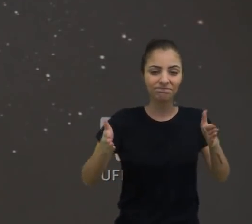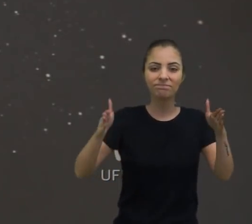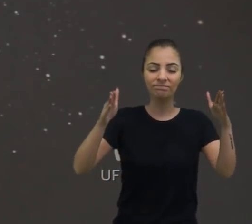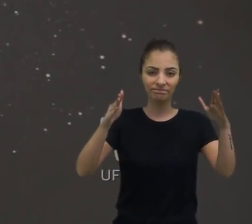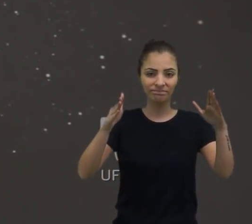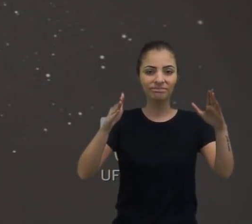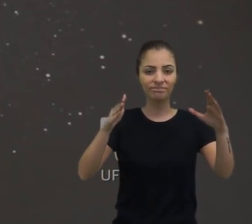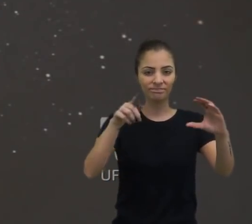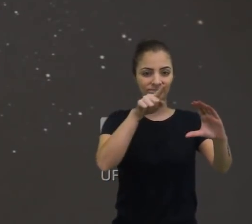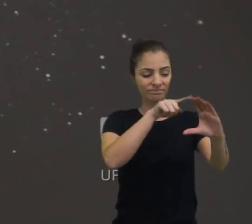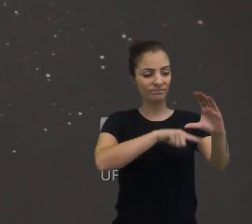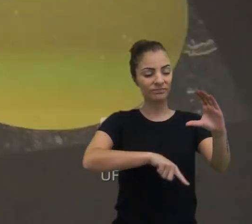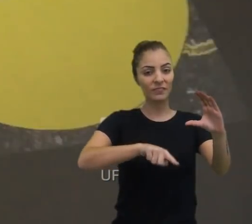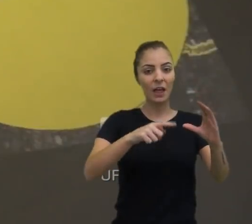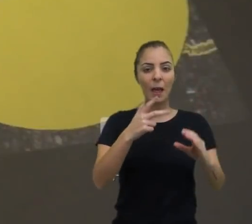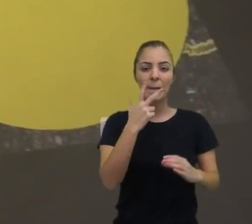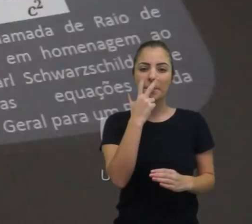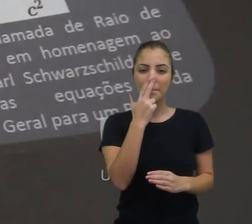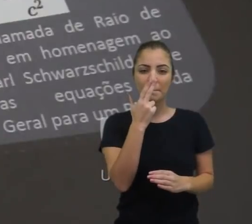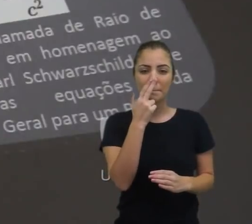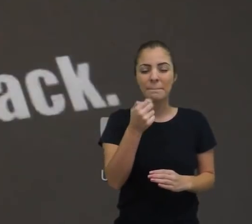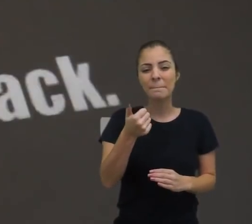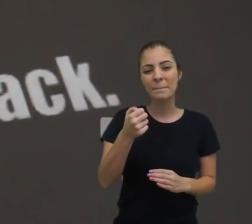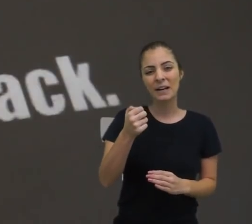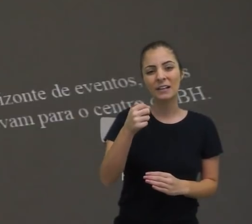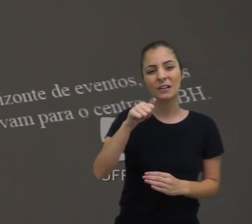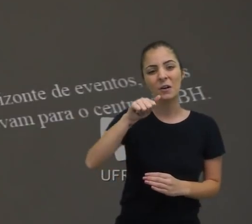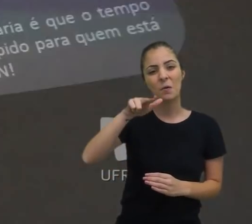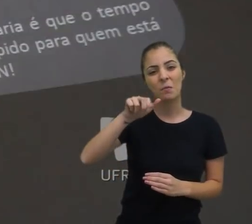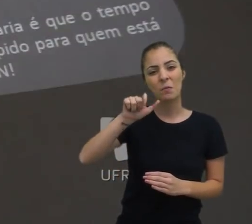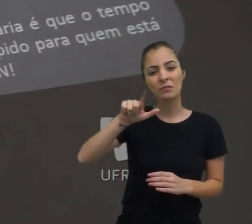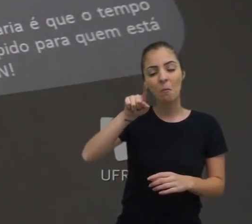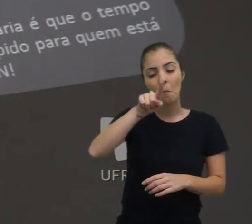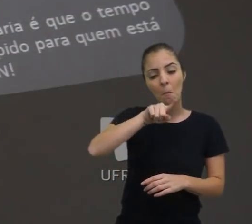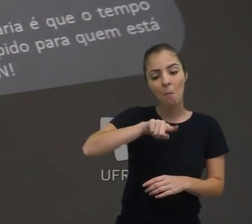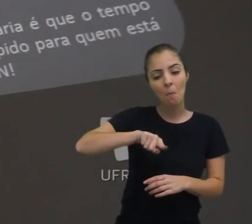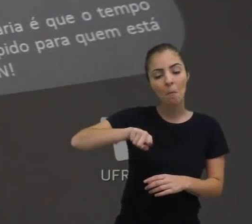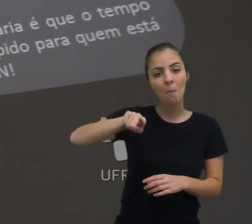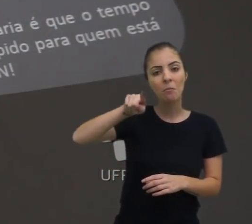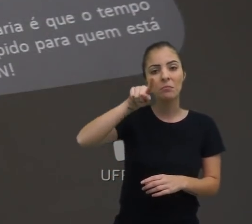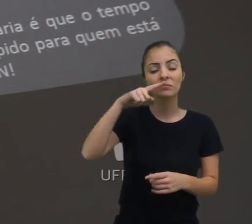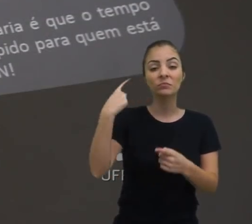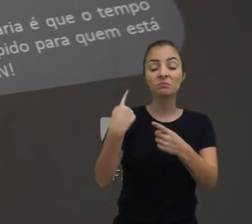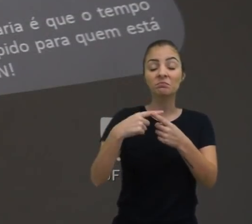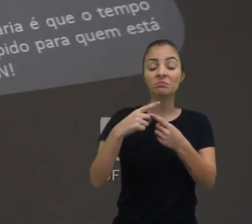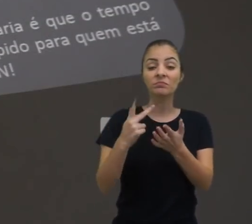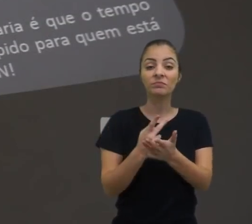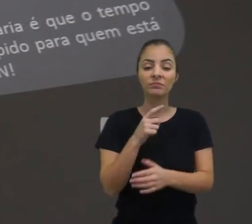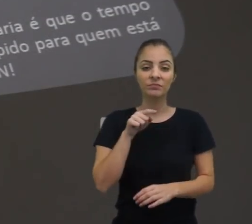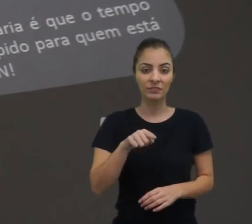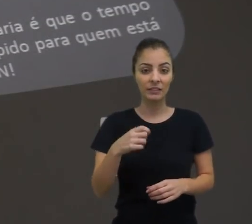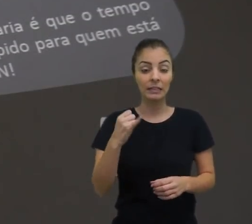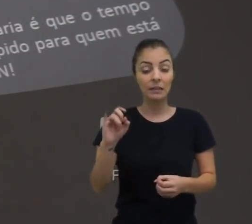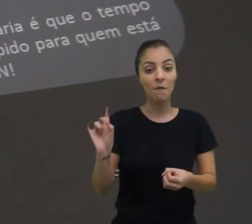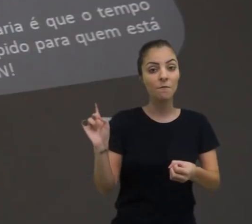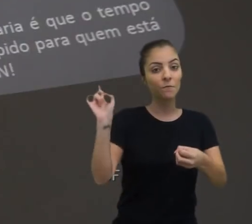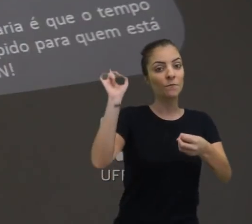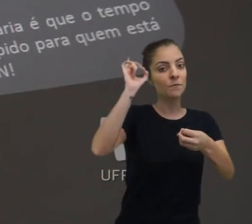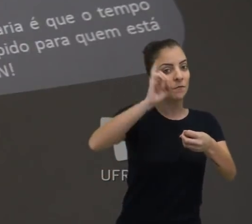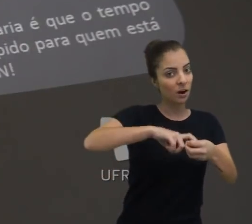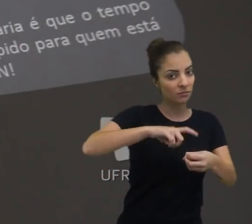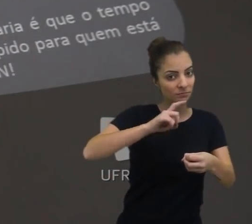E aí por que acontece isso? Porque se vocês voltarem para cá, o espaço é curvo.